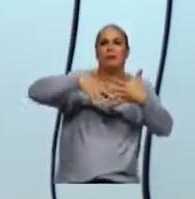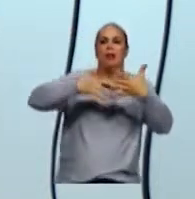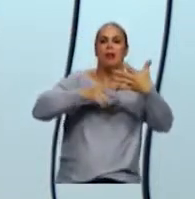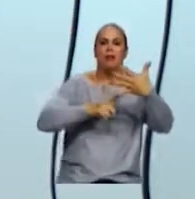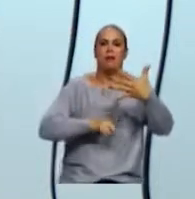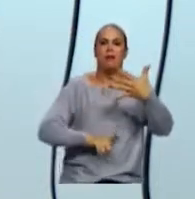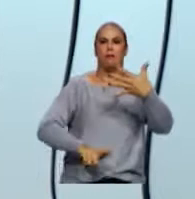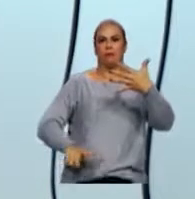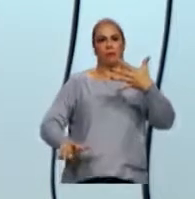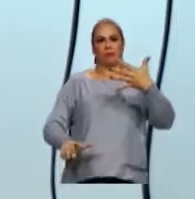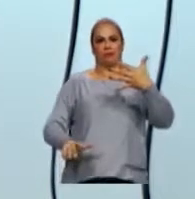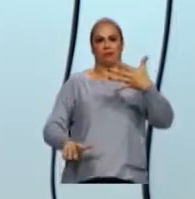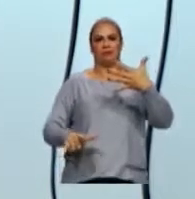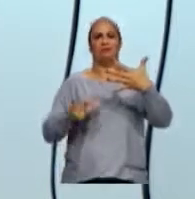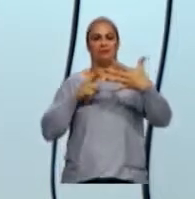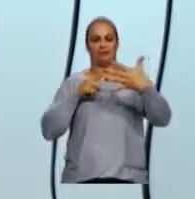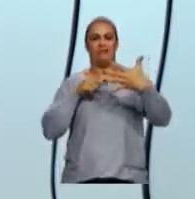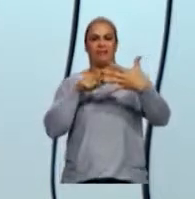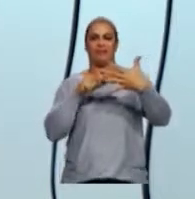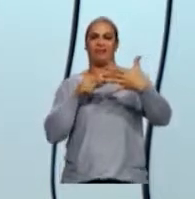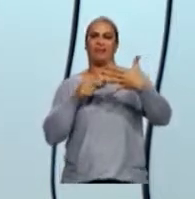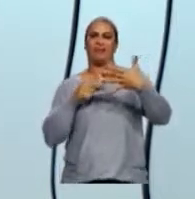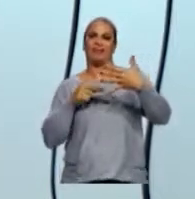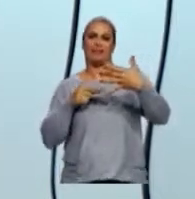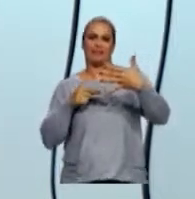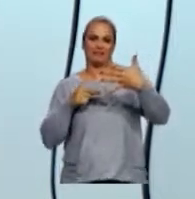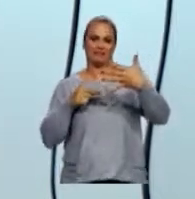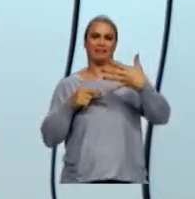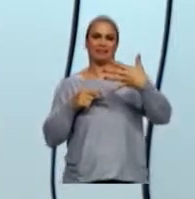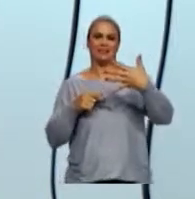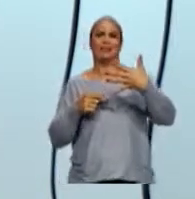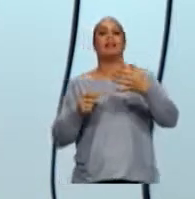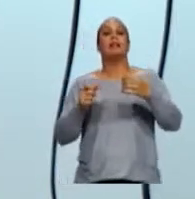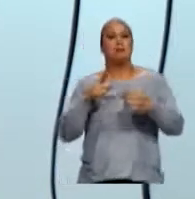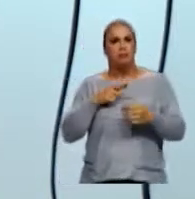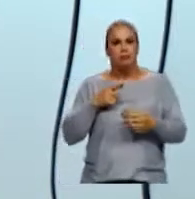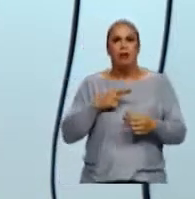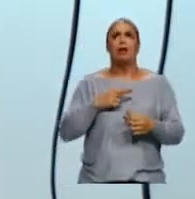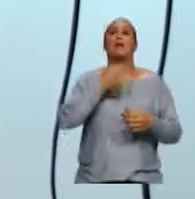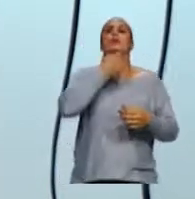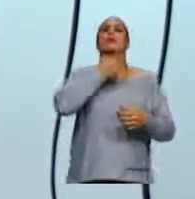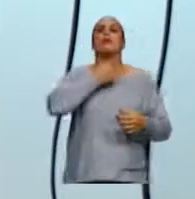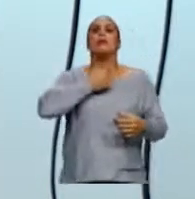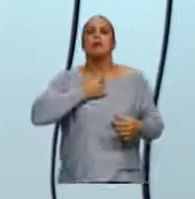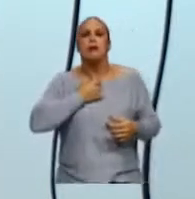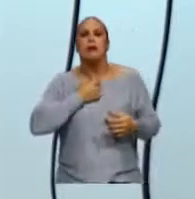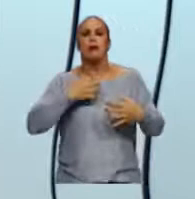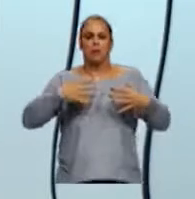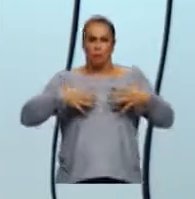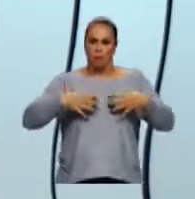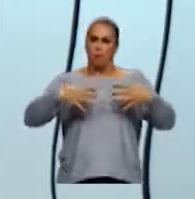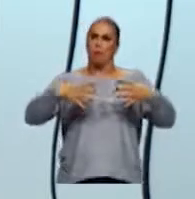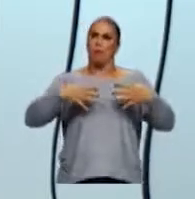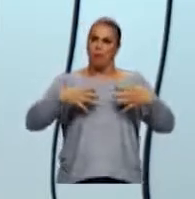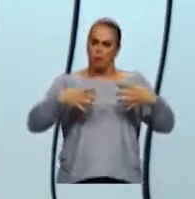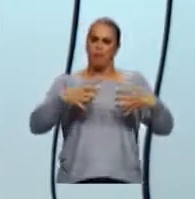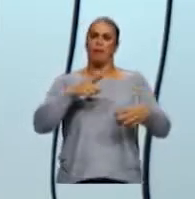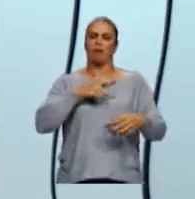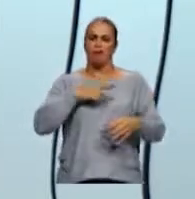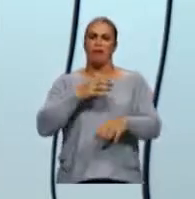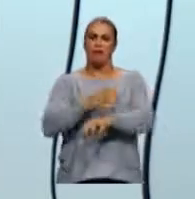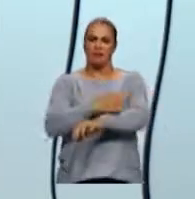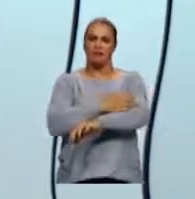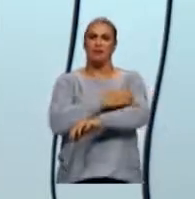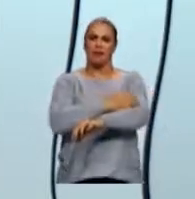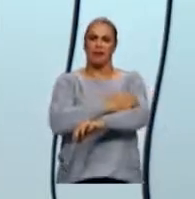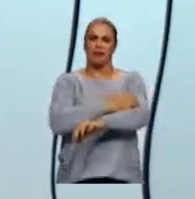existem células ciliadas na traqueia, nos brônquios e nos bronquíolos, que ainda vão ser outro momento